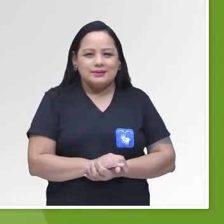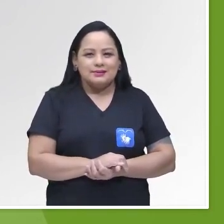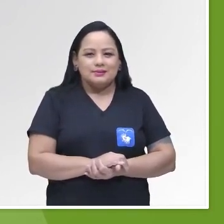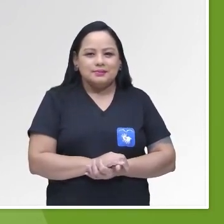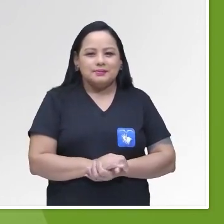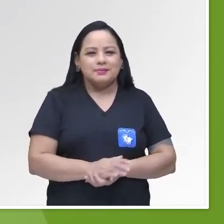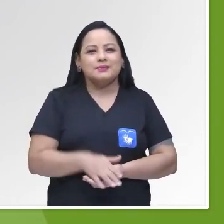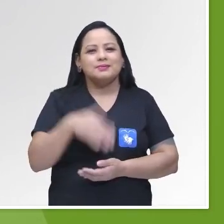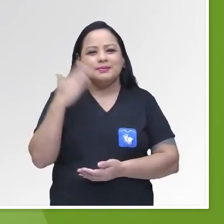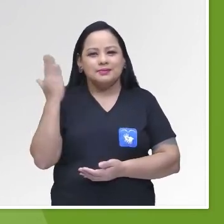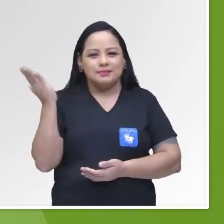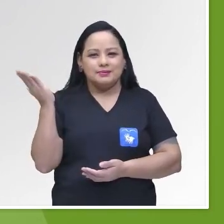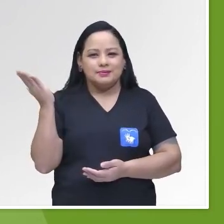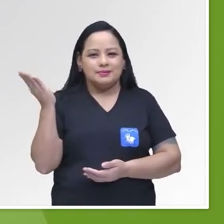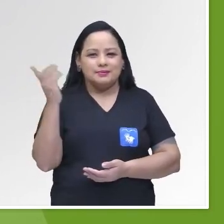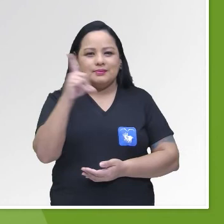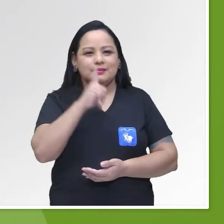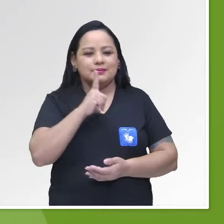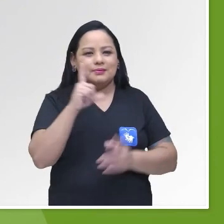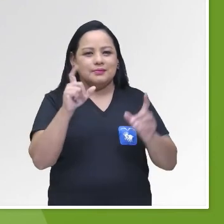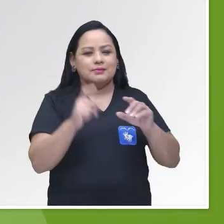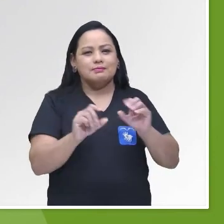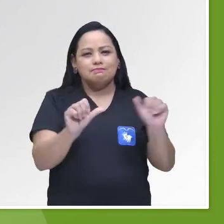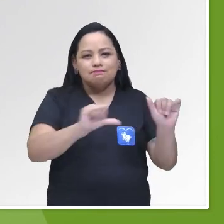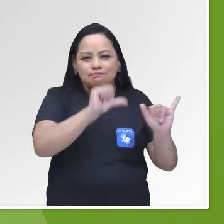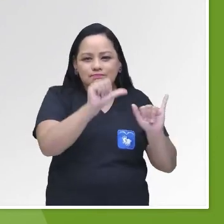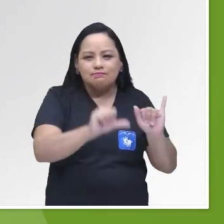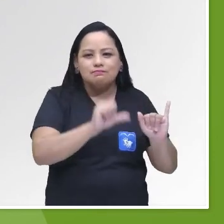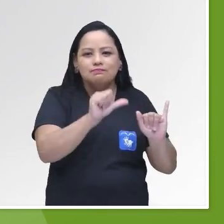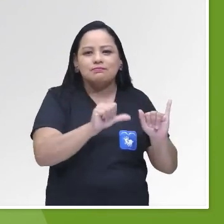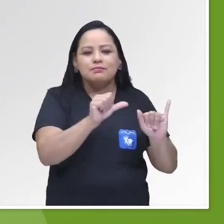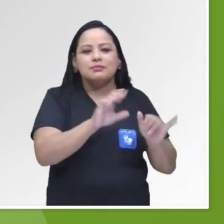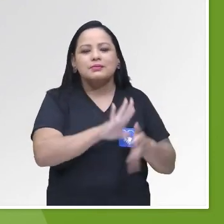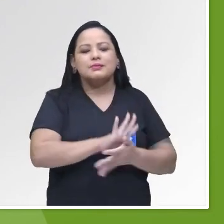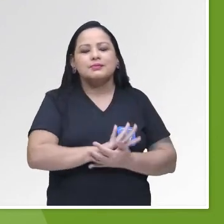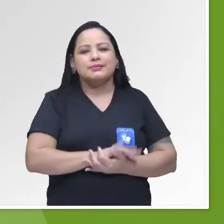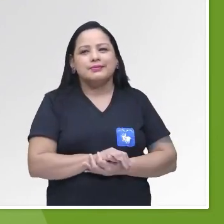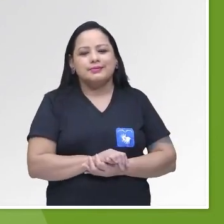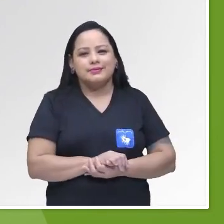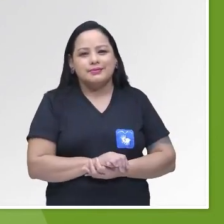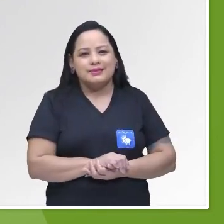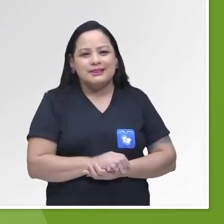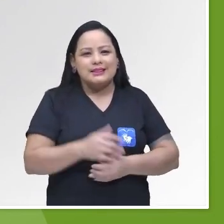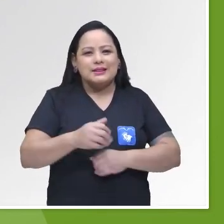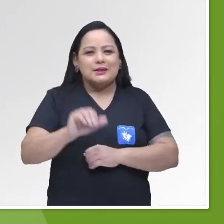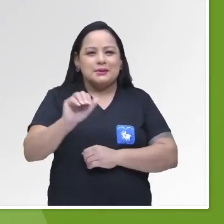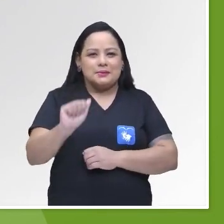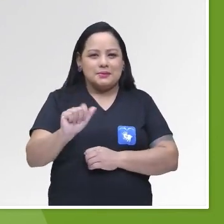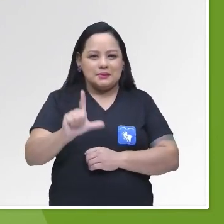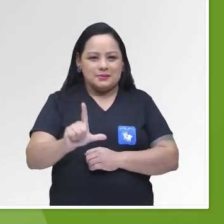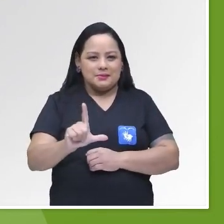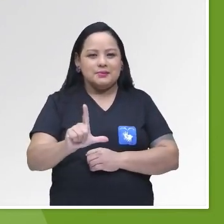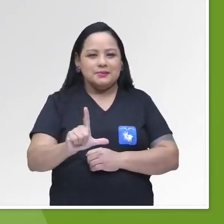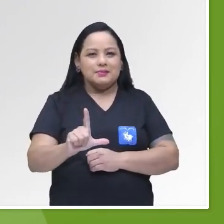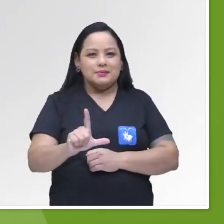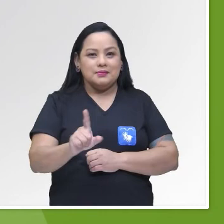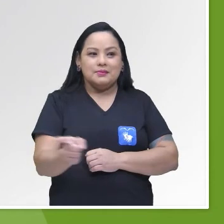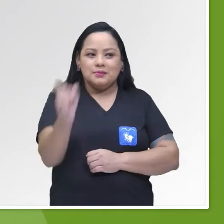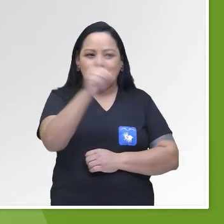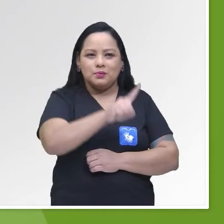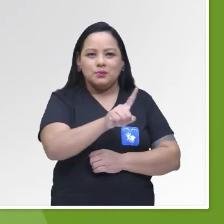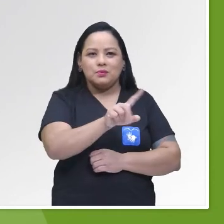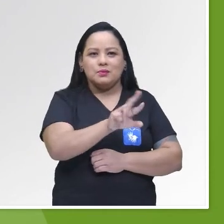Então, nós temos aí uma reação química, né? O alumínio reage